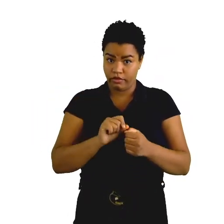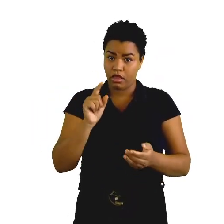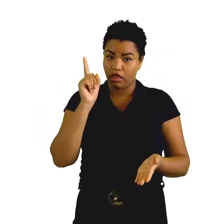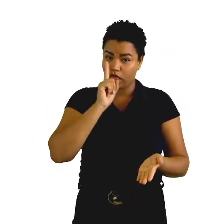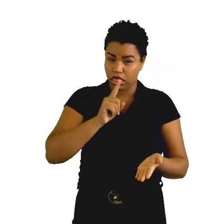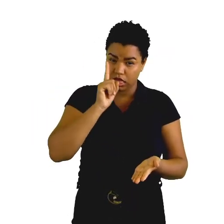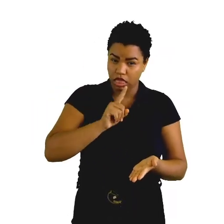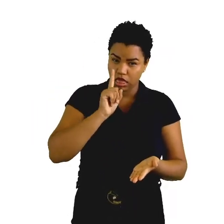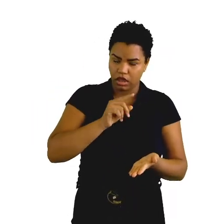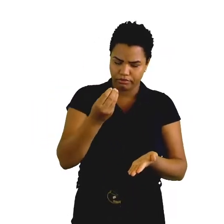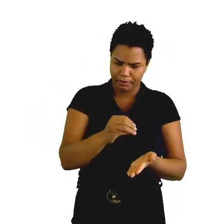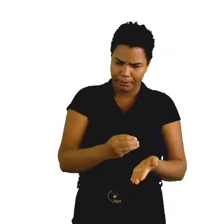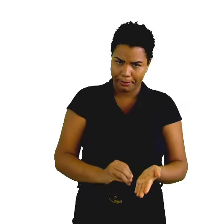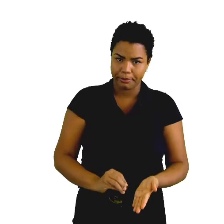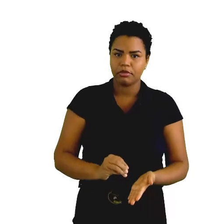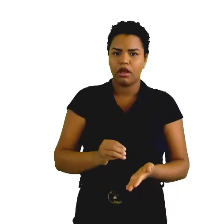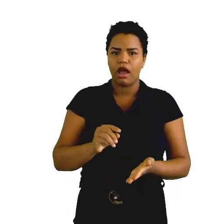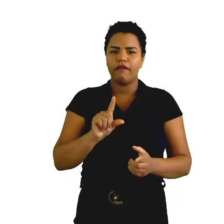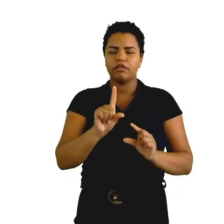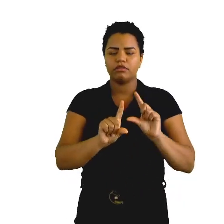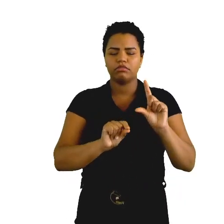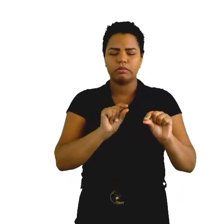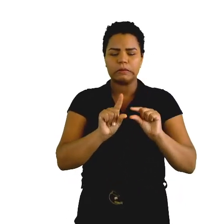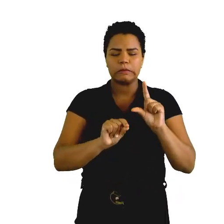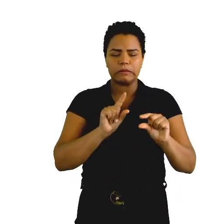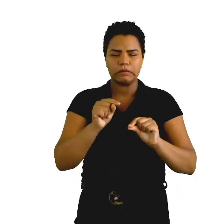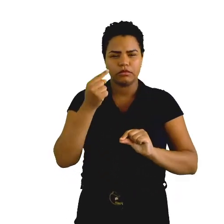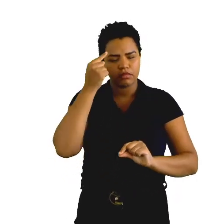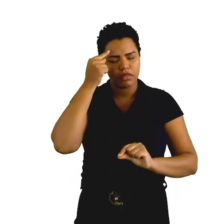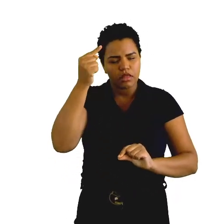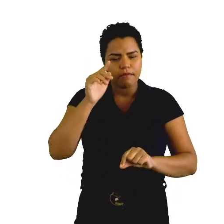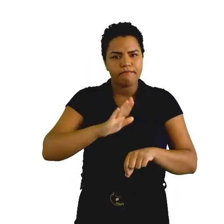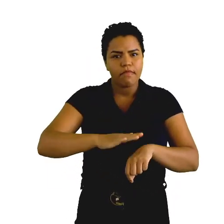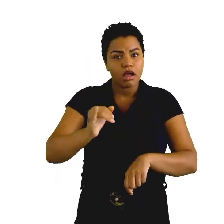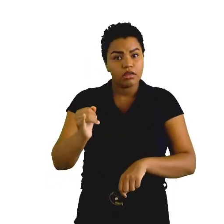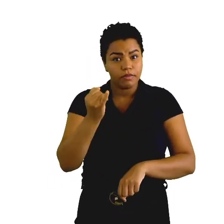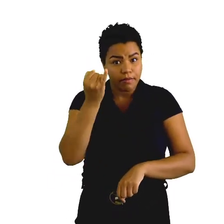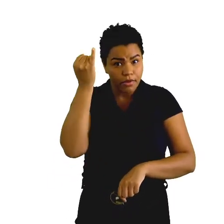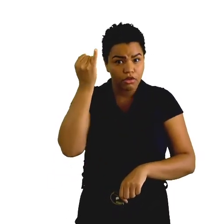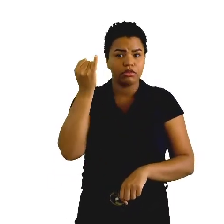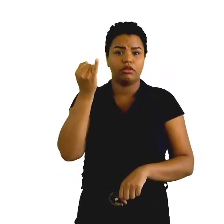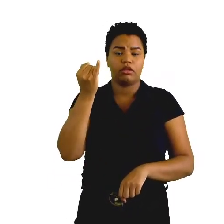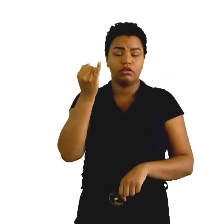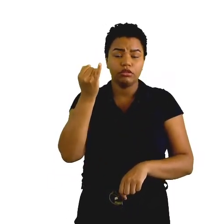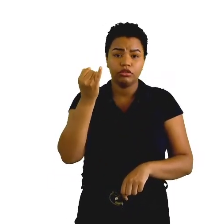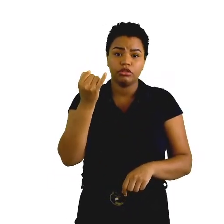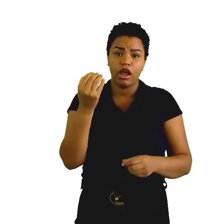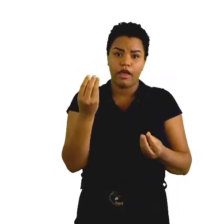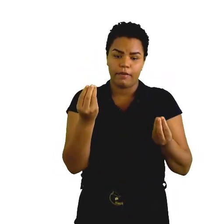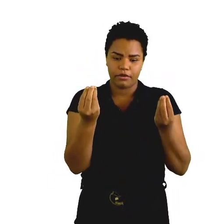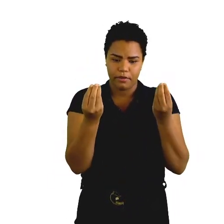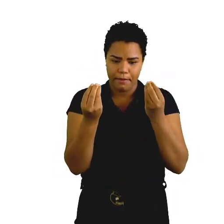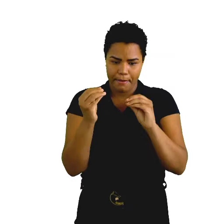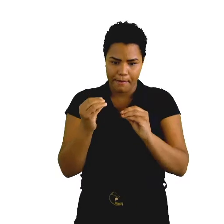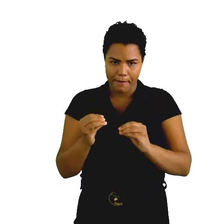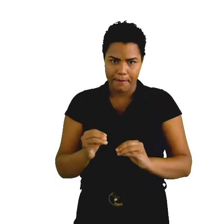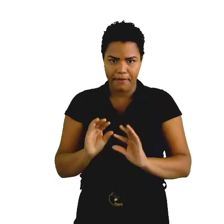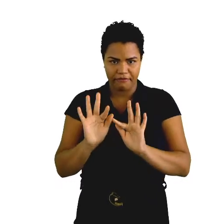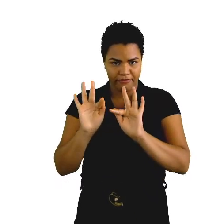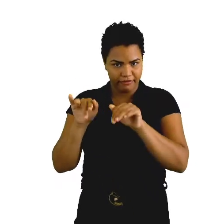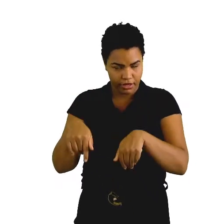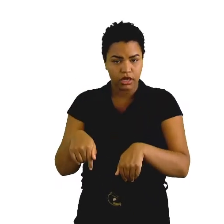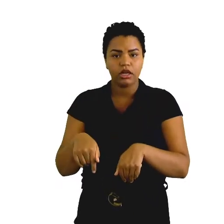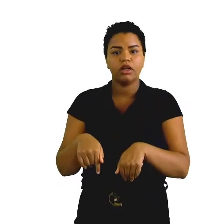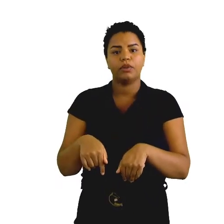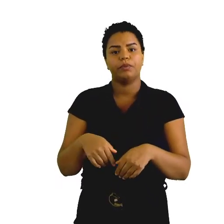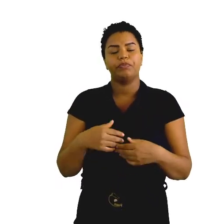selecionar as ideias, ver o que realmente é mais importante para você escrever a sua produção final. Próximo passo, a próxima dica que nós